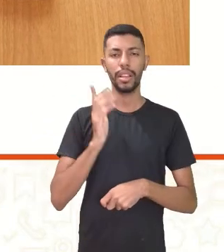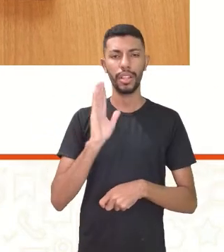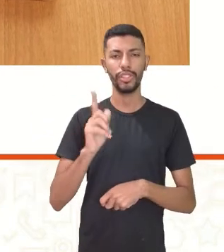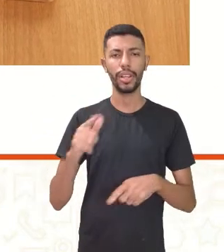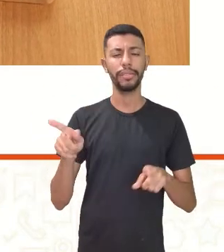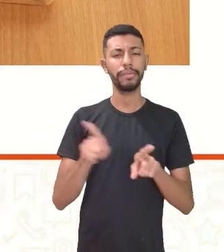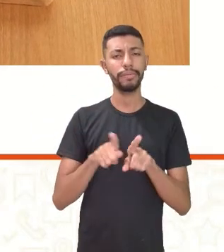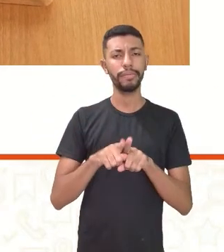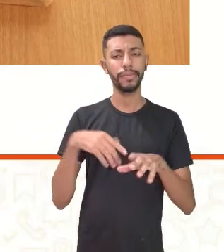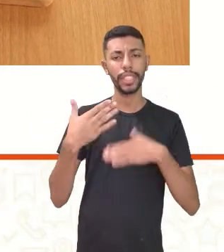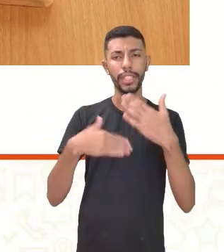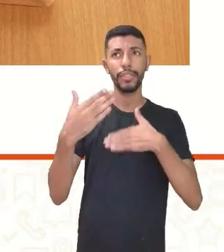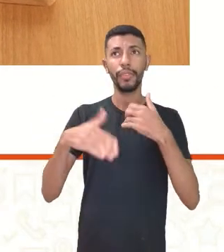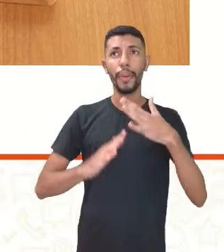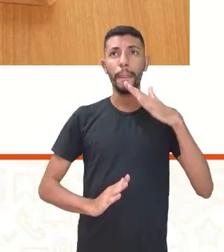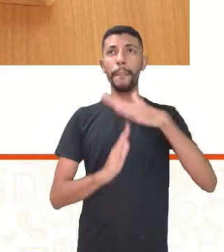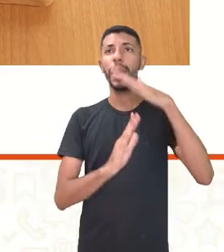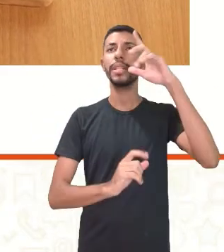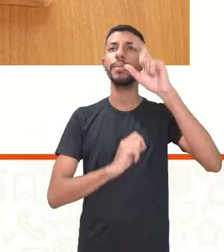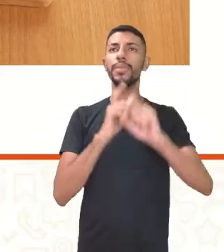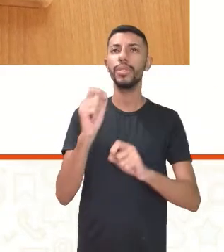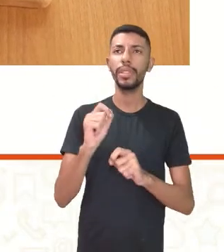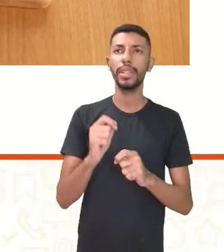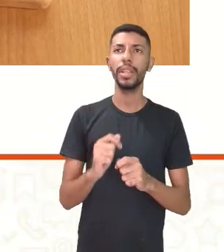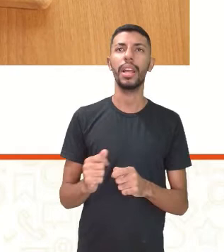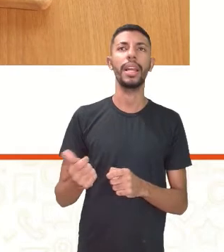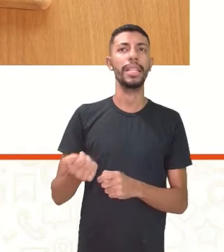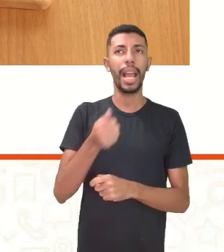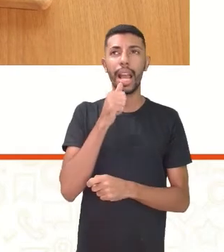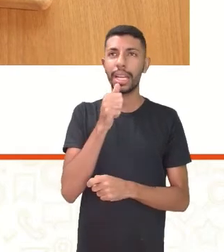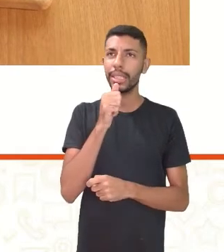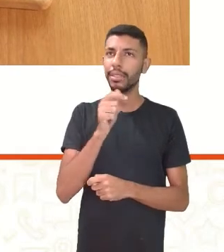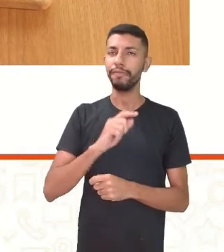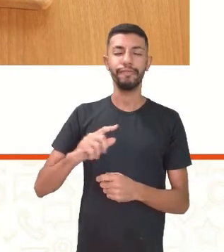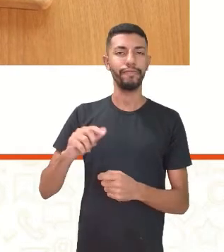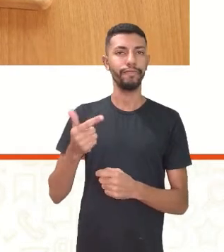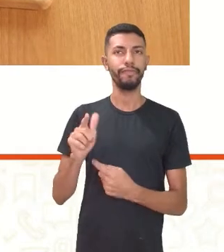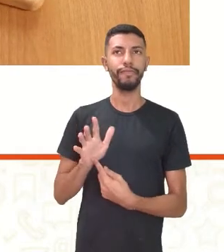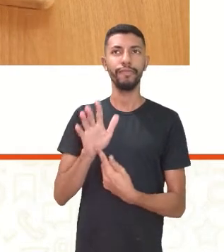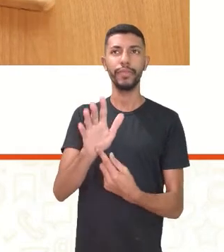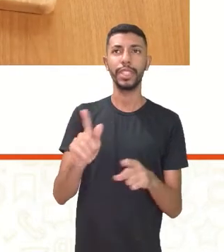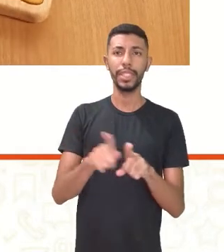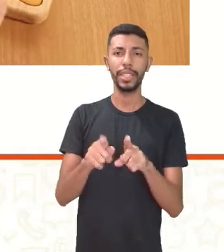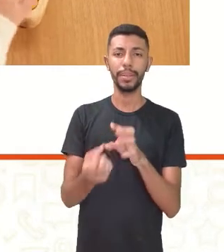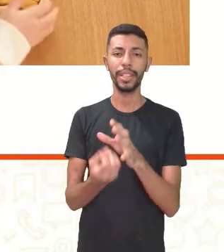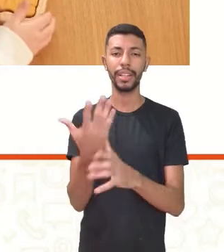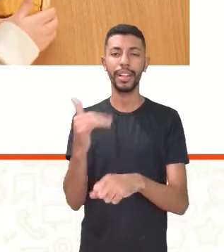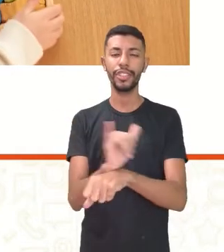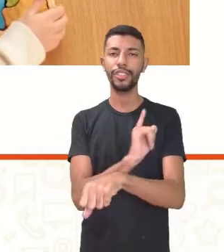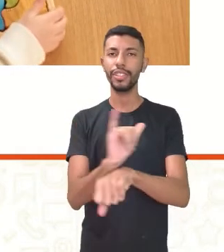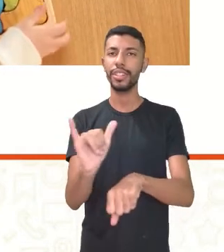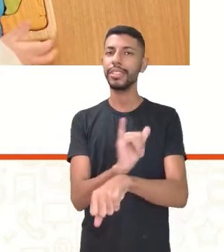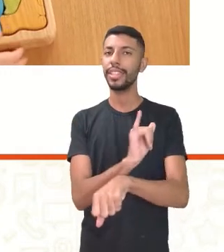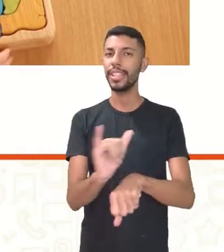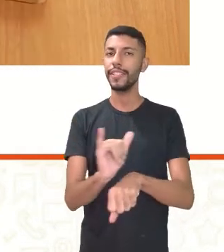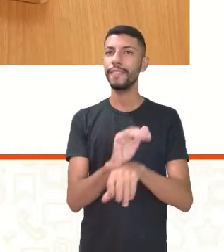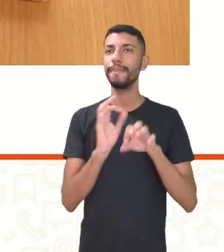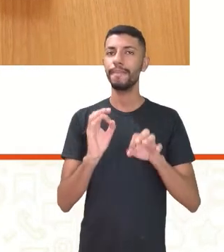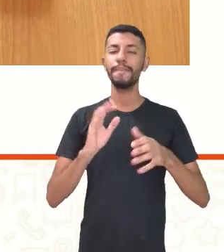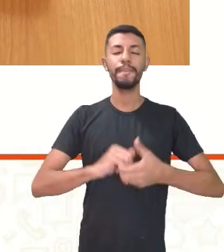máximo aquelas que ainda não são evidentes e fornecer-lhes estratégias. Ou